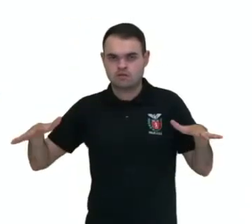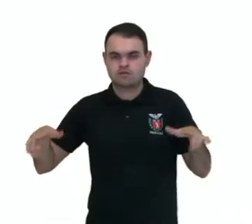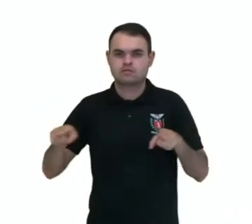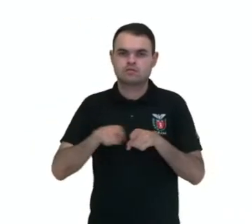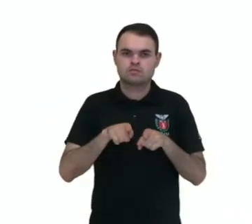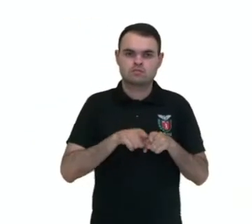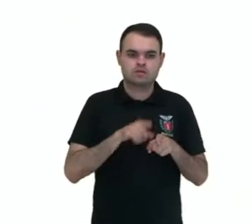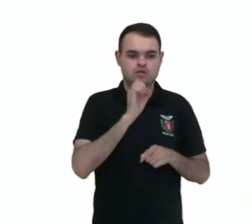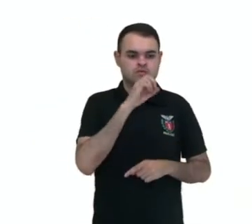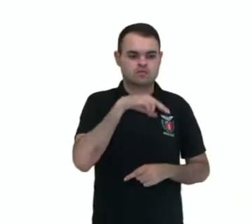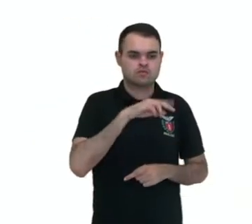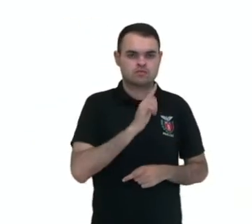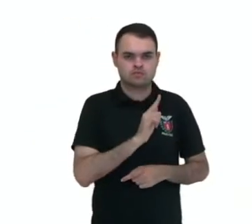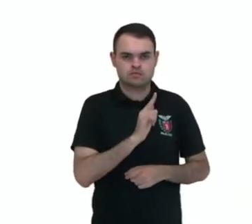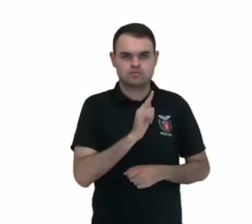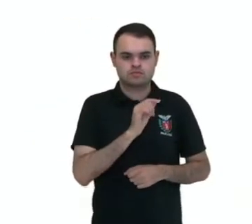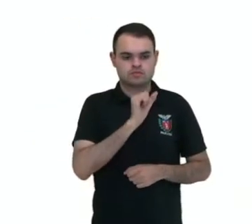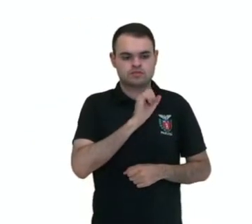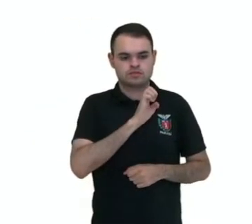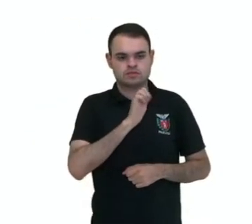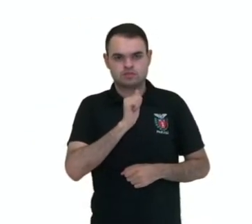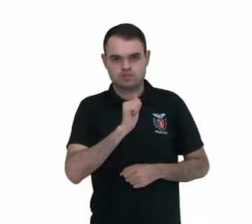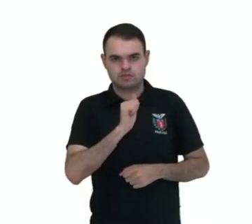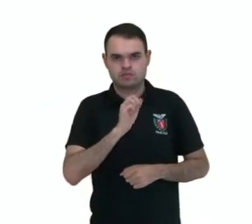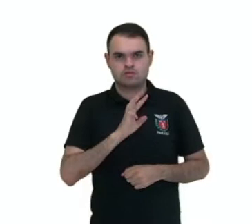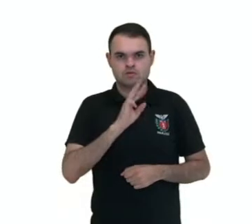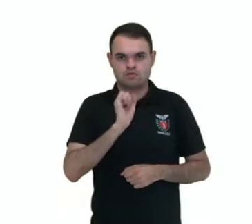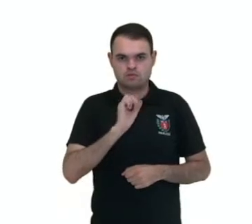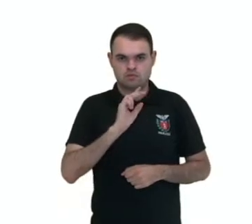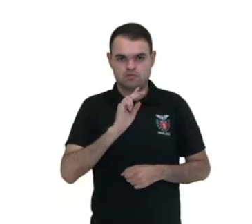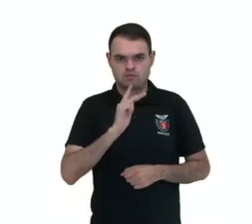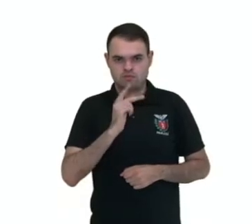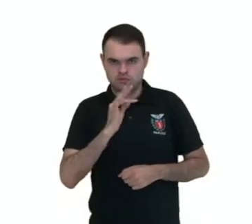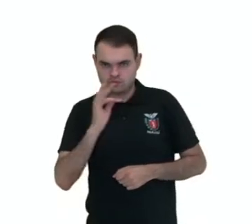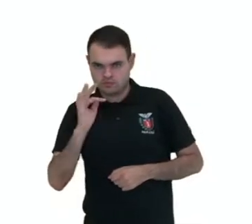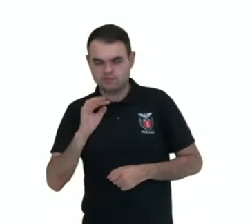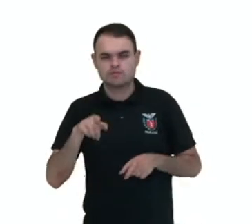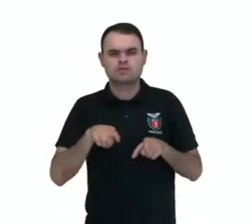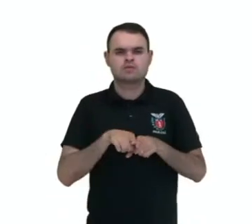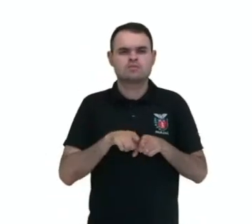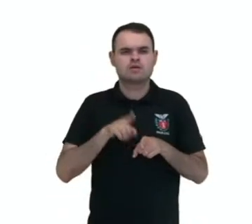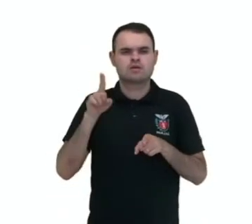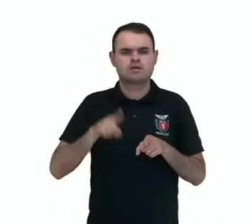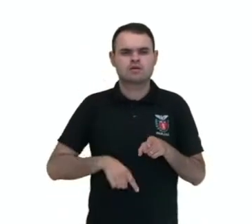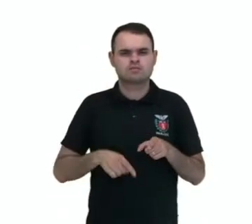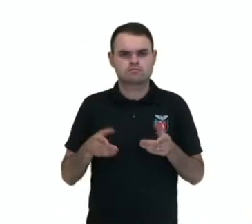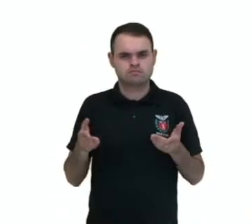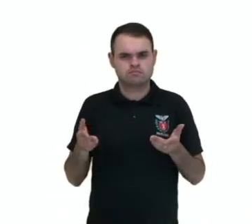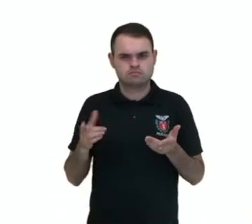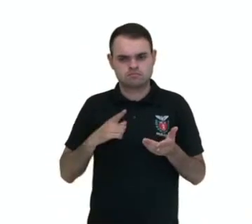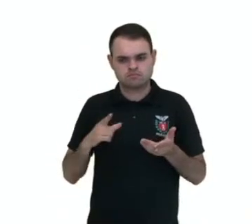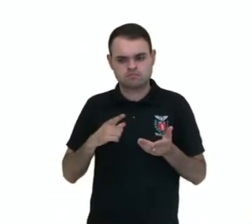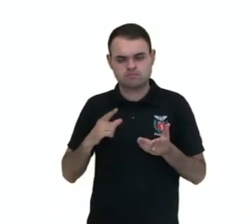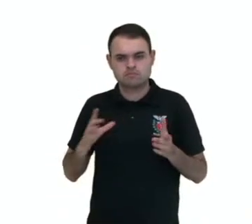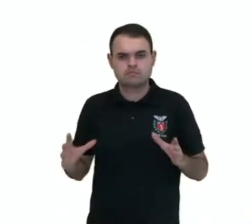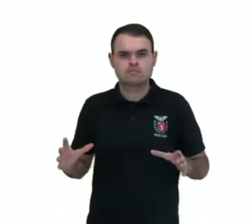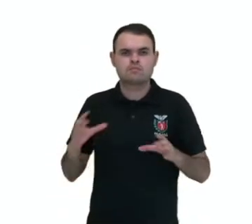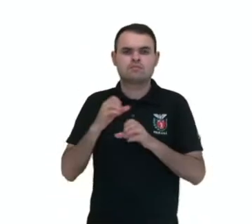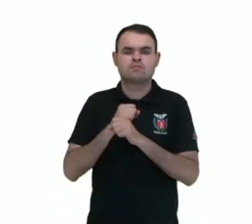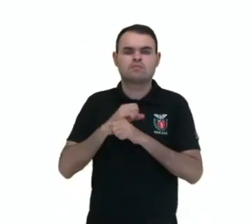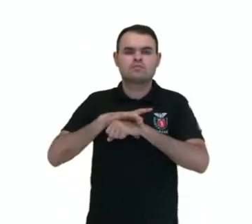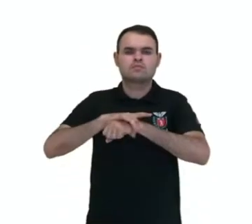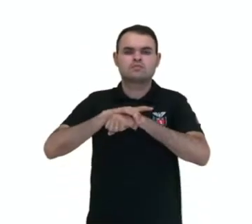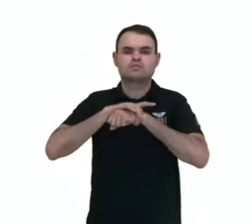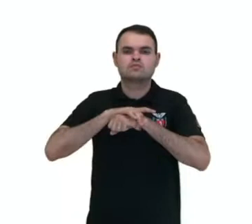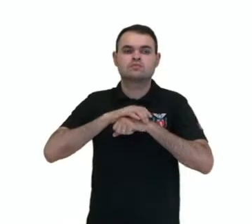Sea-Watch. A Agência das Nações Unidas para os Refugiados, Acnur, assegurou